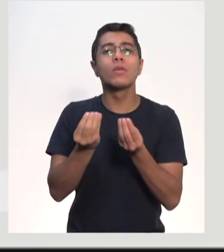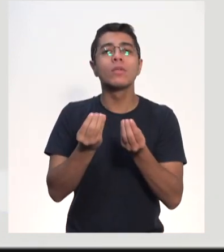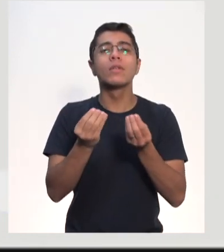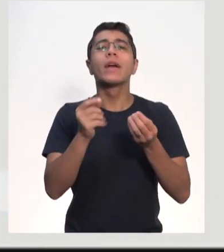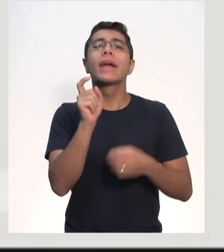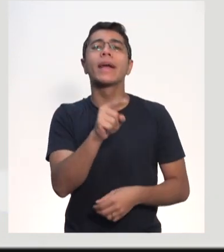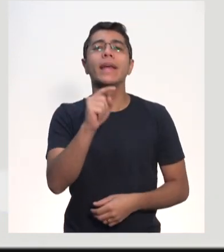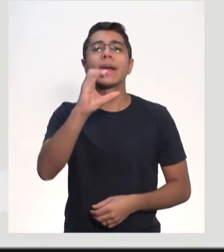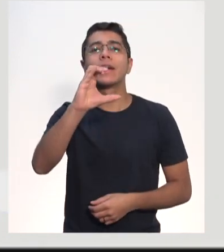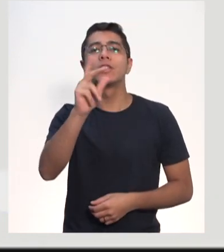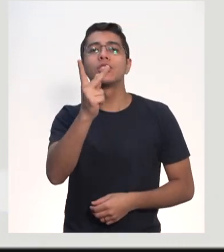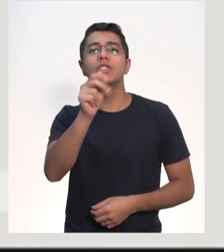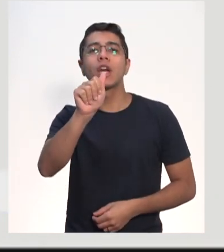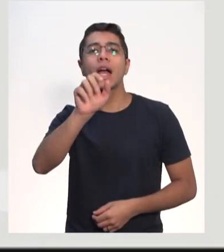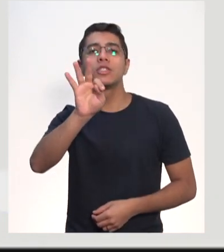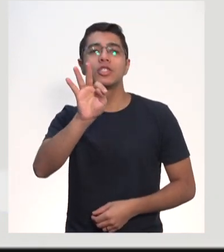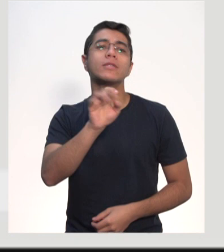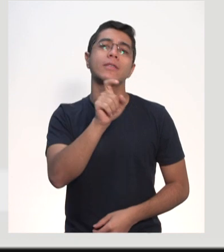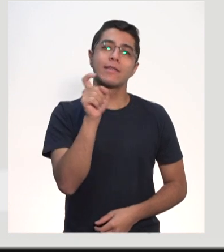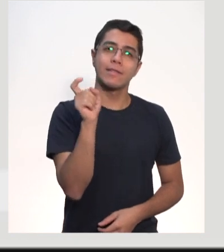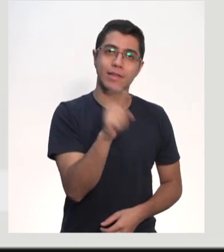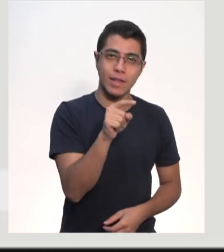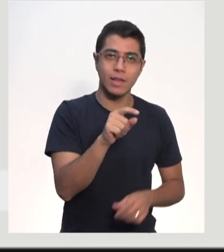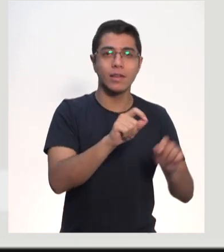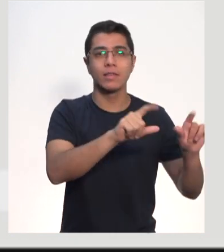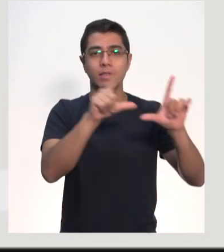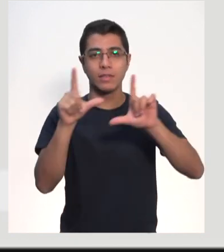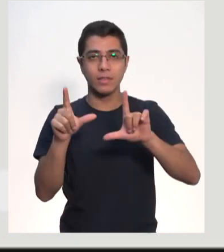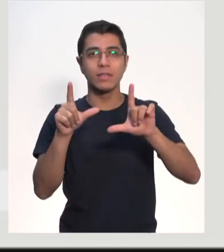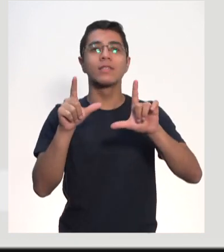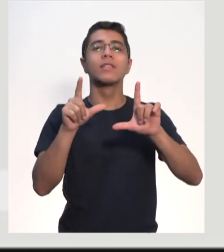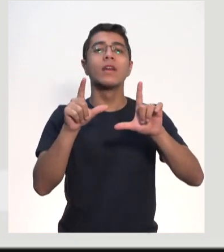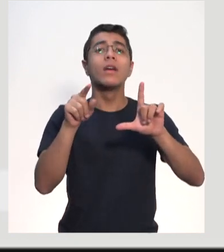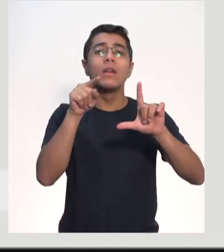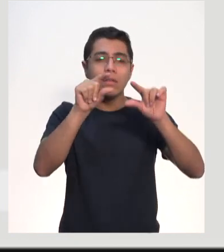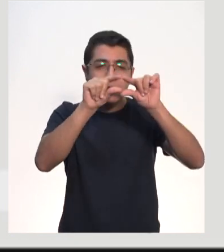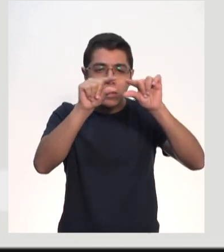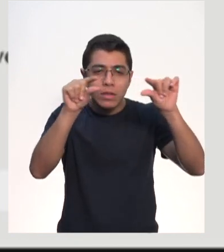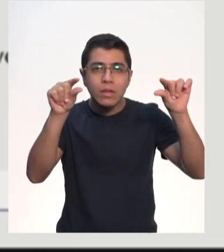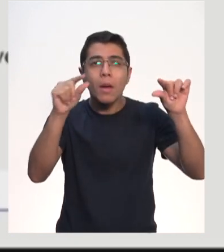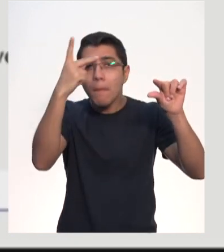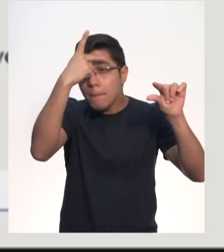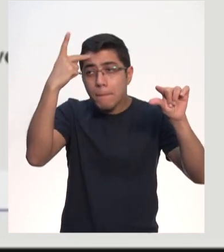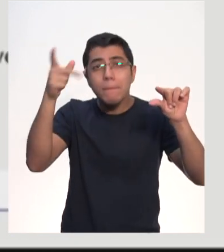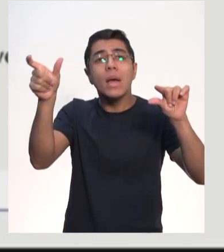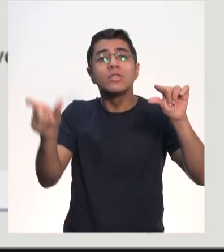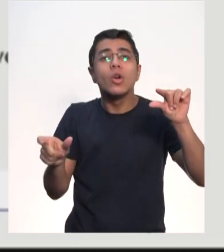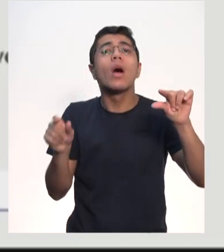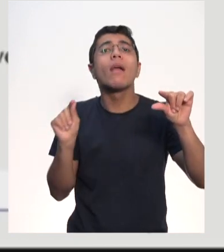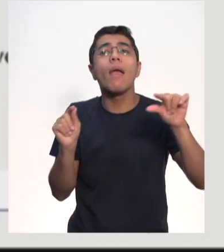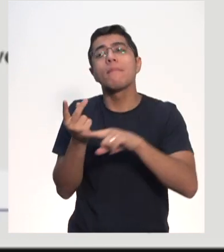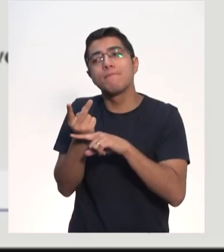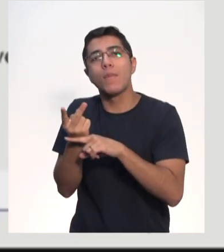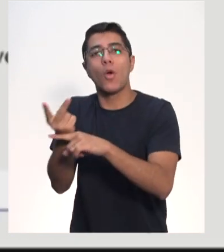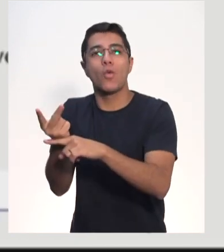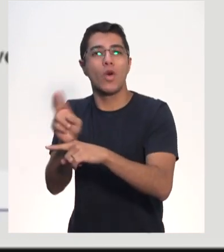colocar aqui onde está comando, procurar qual a pessoa que você quer conversar